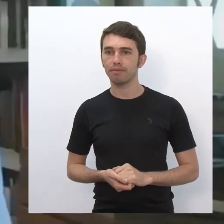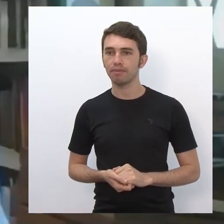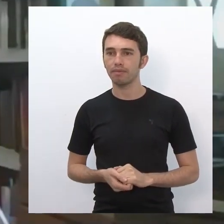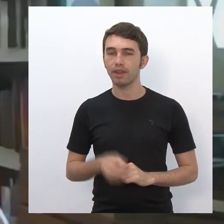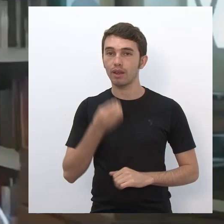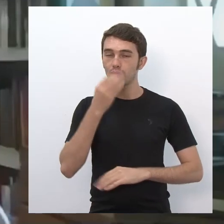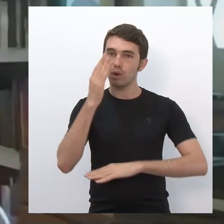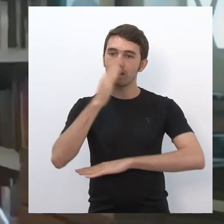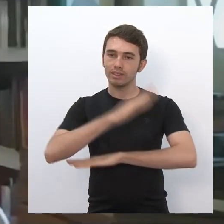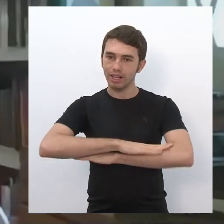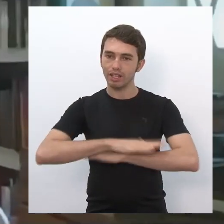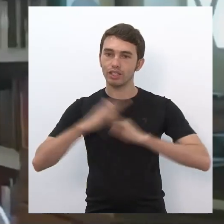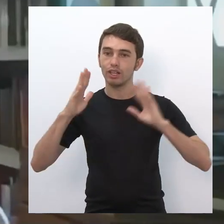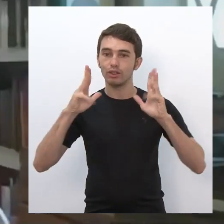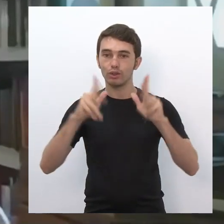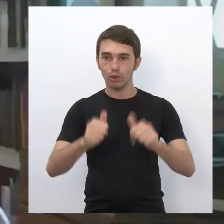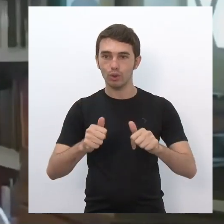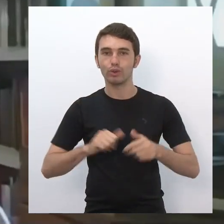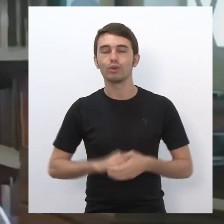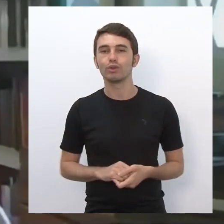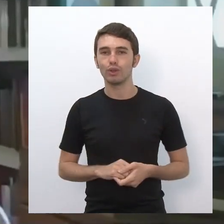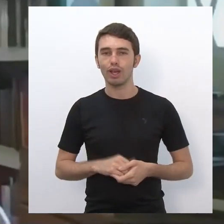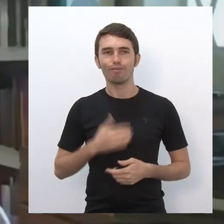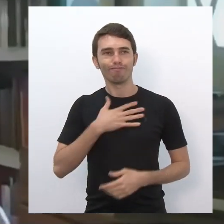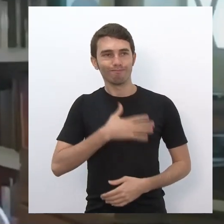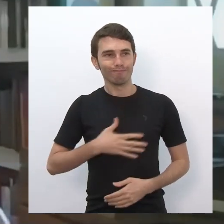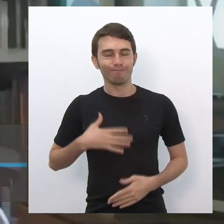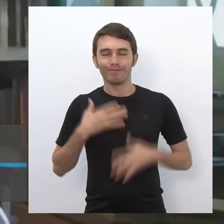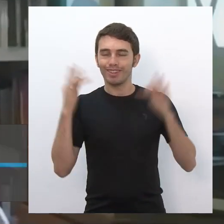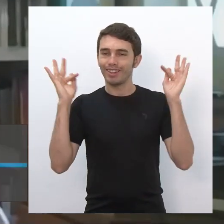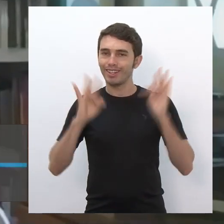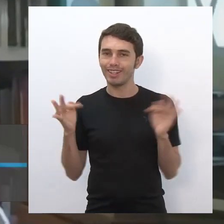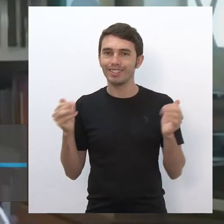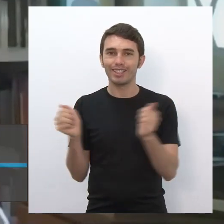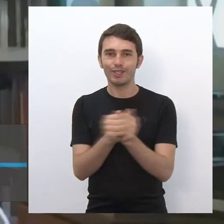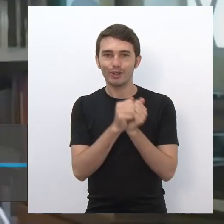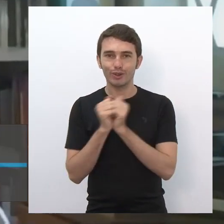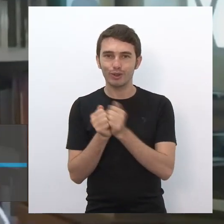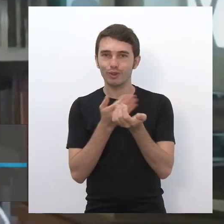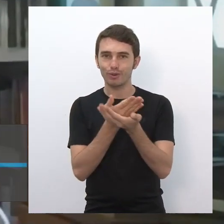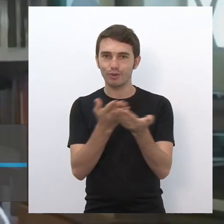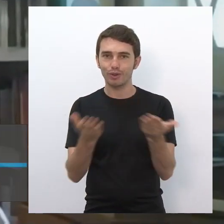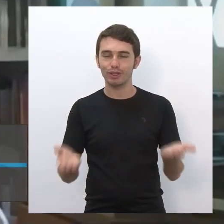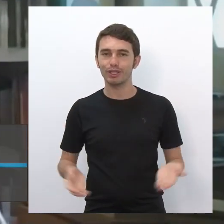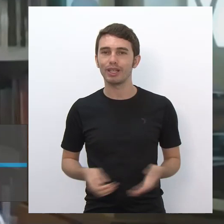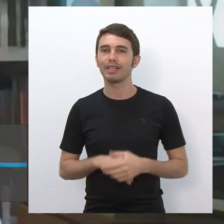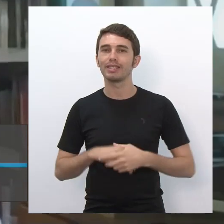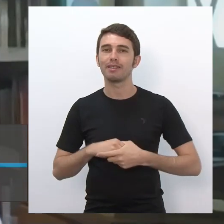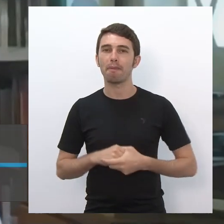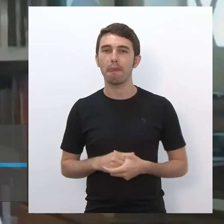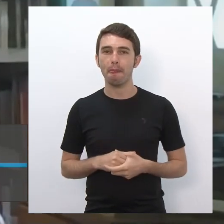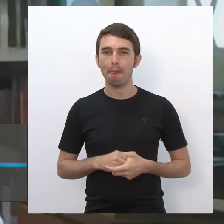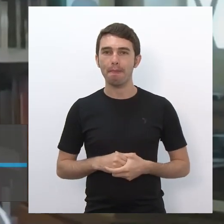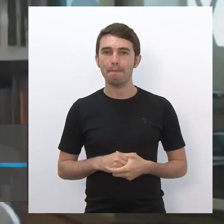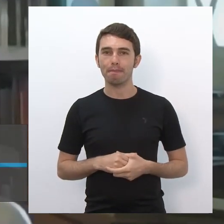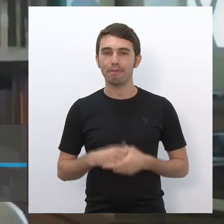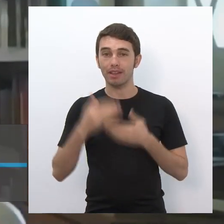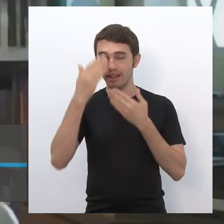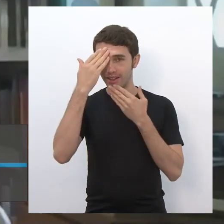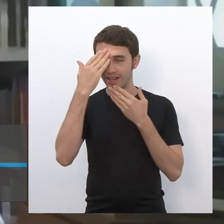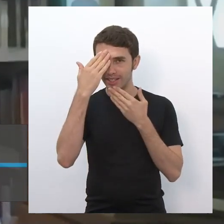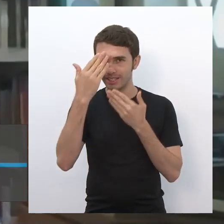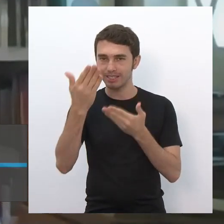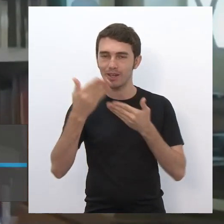boa tarde a todos, é uma alegria estar aqui conversando com vocês. Eu queria agradecer muito